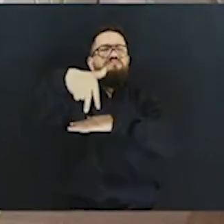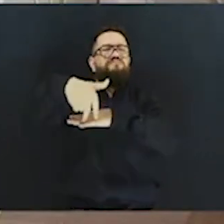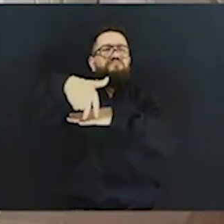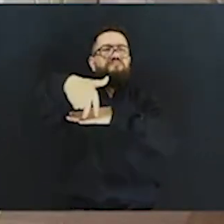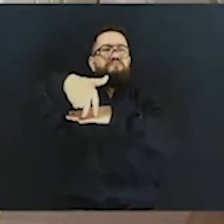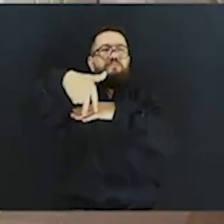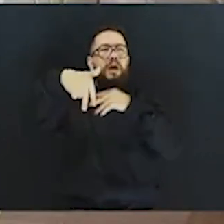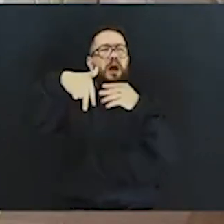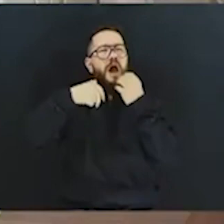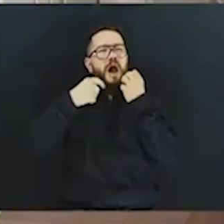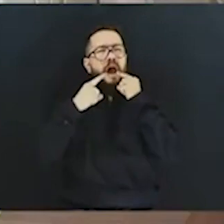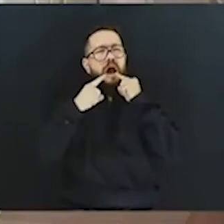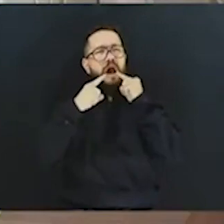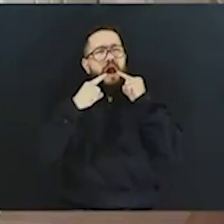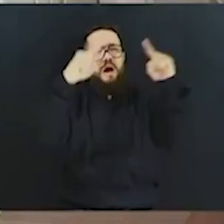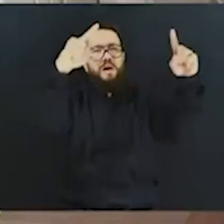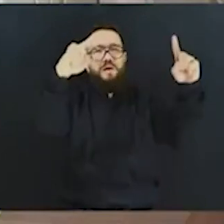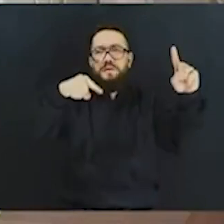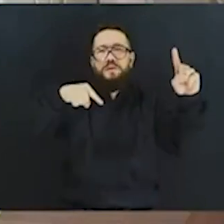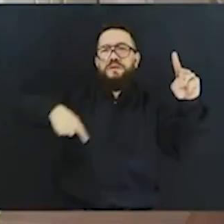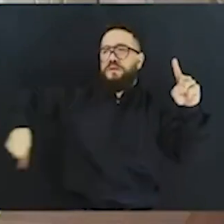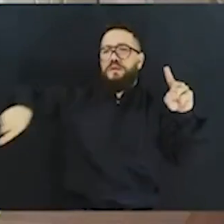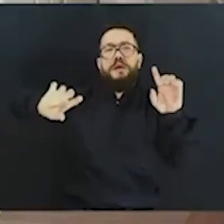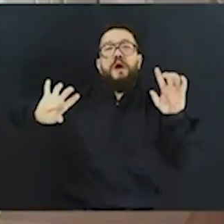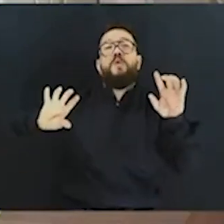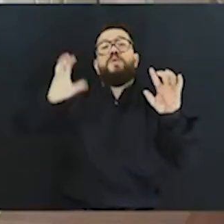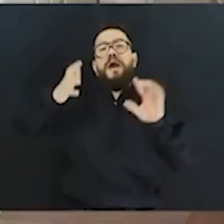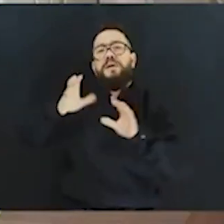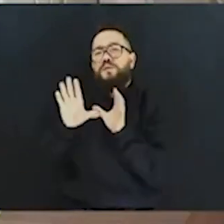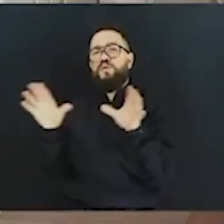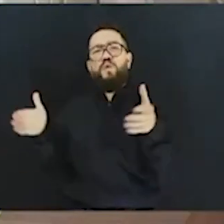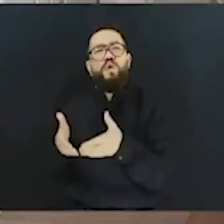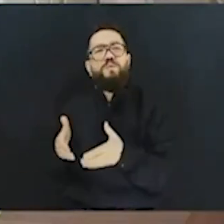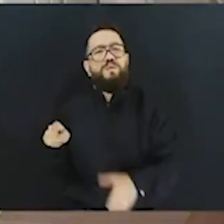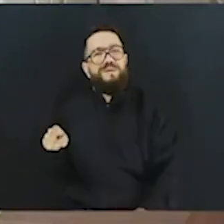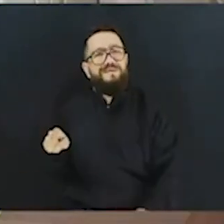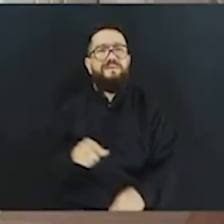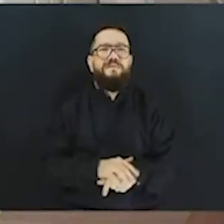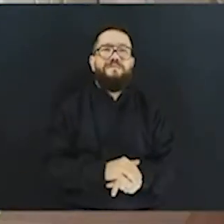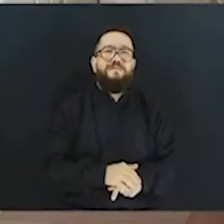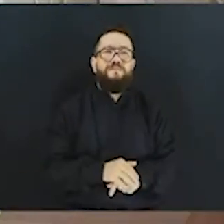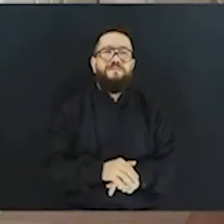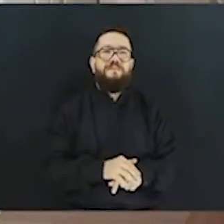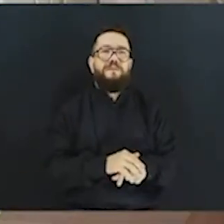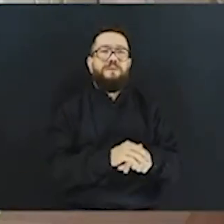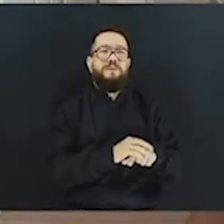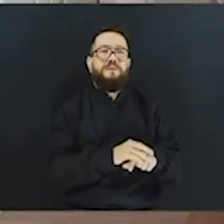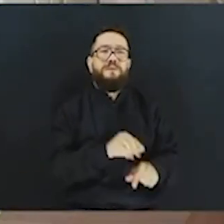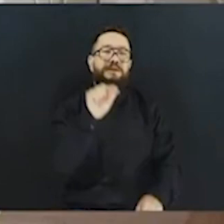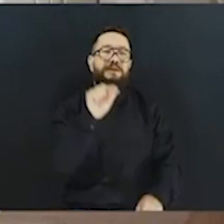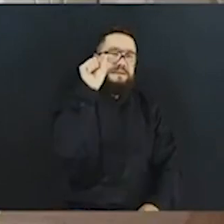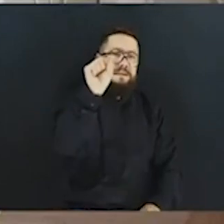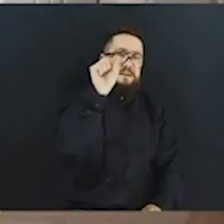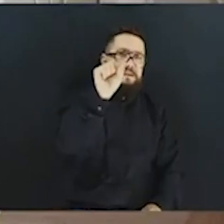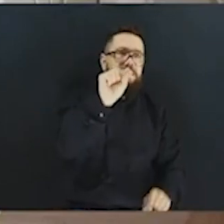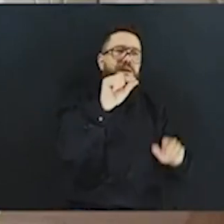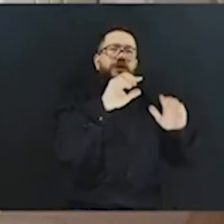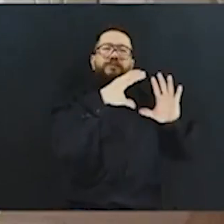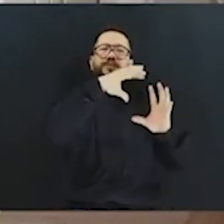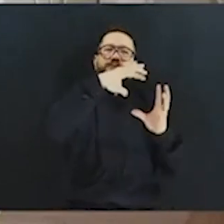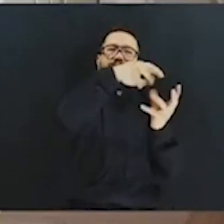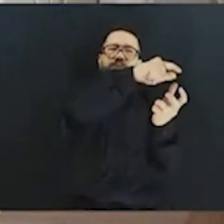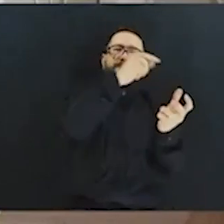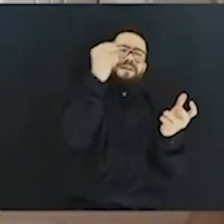lutando por transformações reais. Em um mundo em que muitas vezes tentam calar as vozes daqueles que estão marginalizados, o